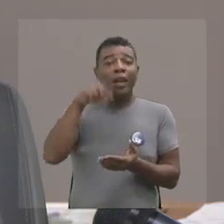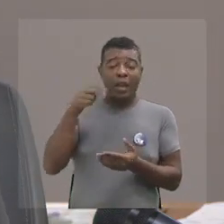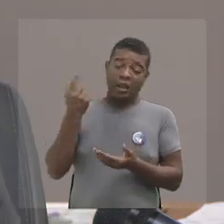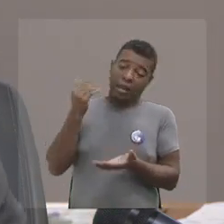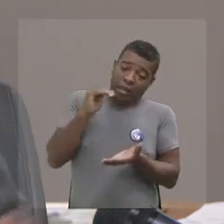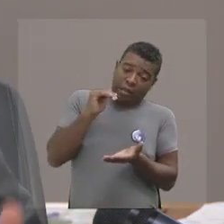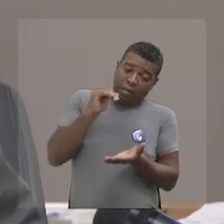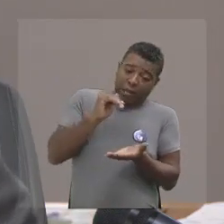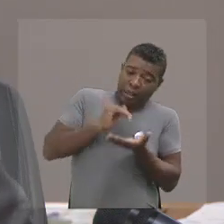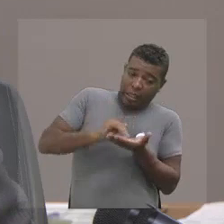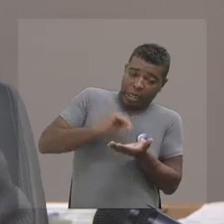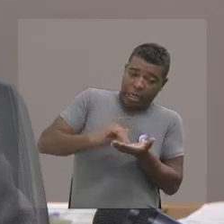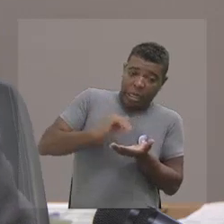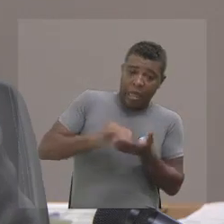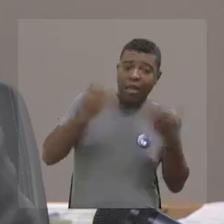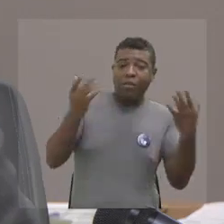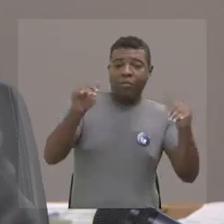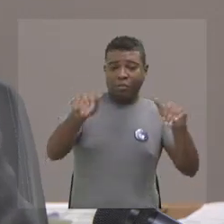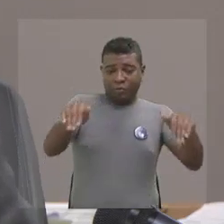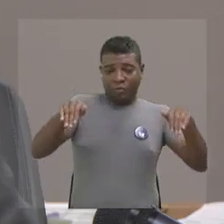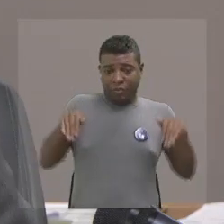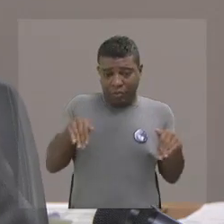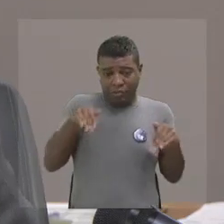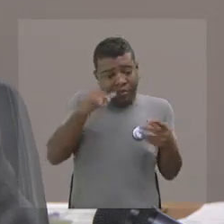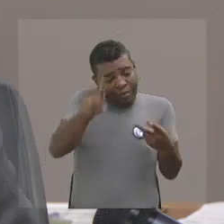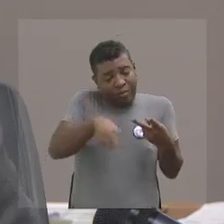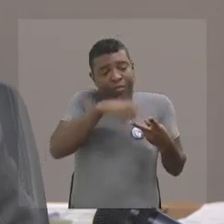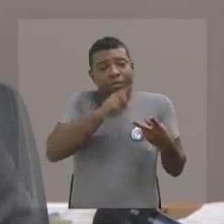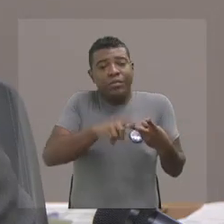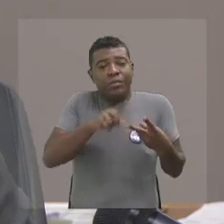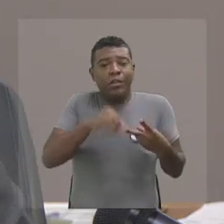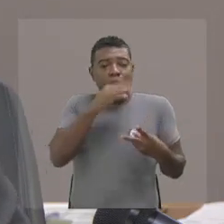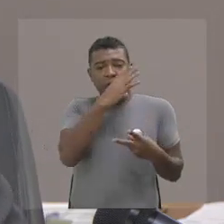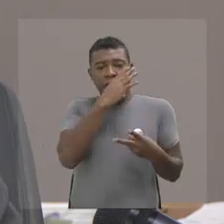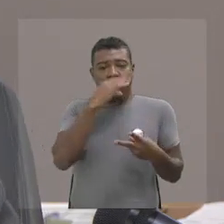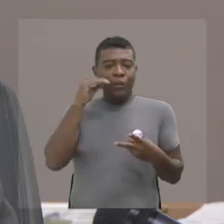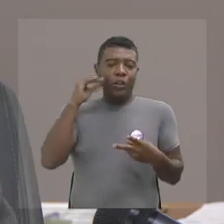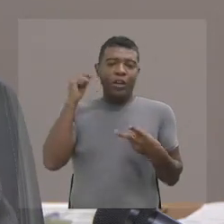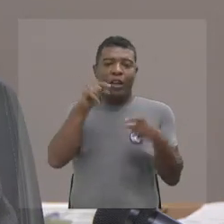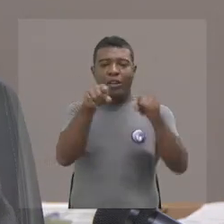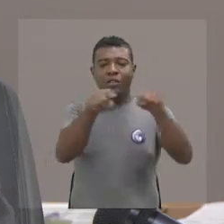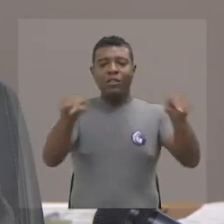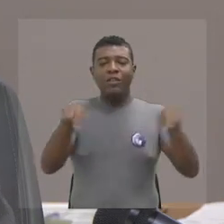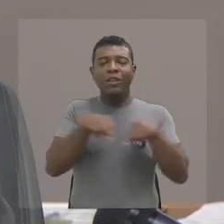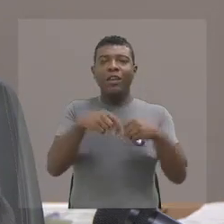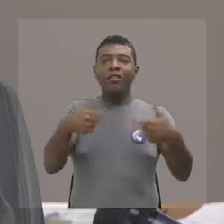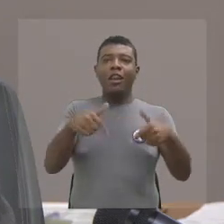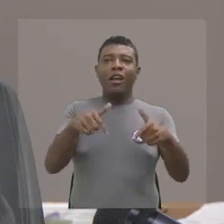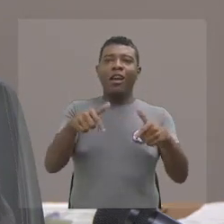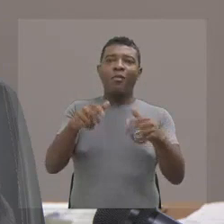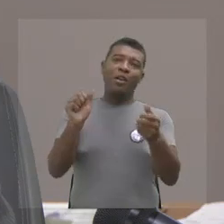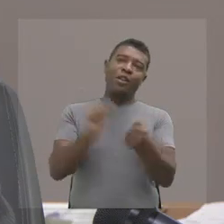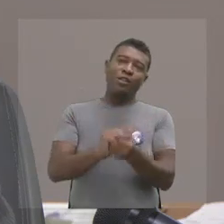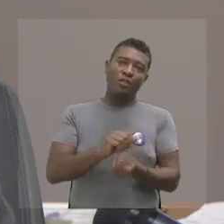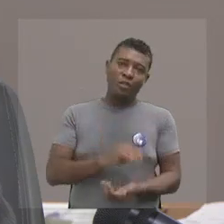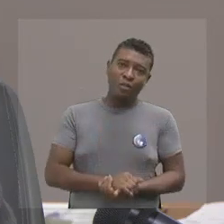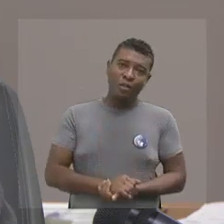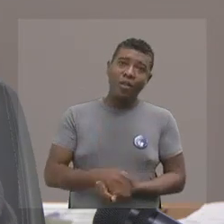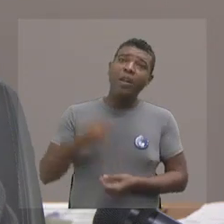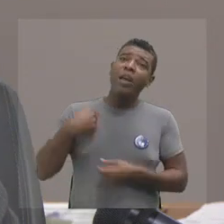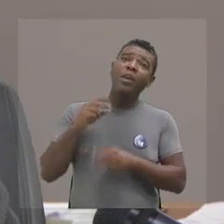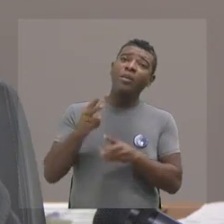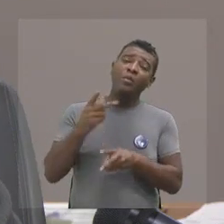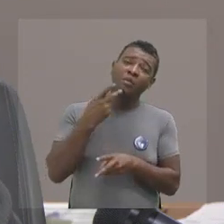e eu já disse aqui em todas as vezes como eu tive nessa presidência e tenho certeza que é posicionamento do presidente